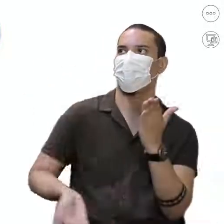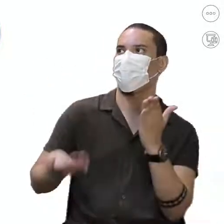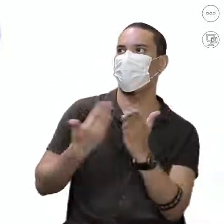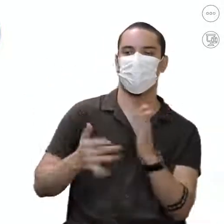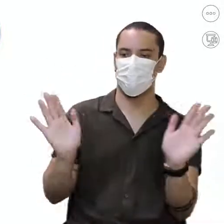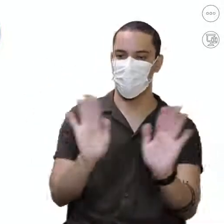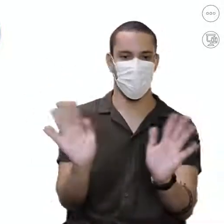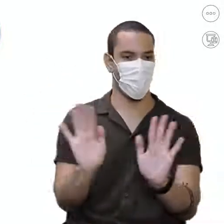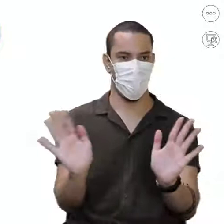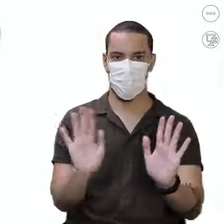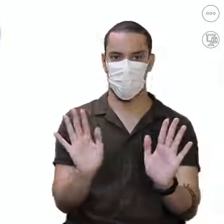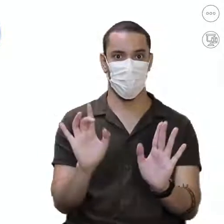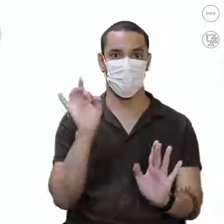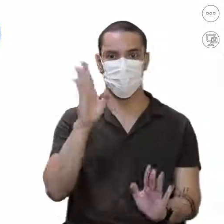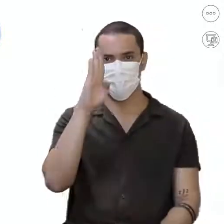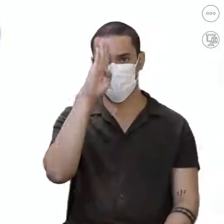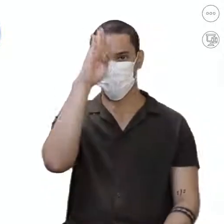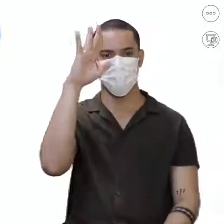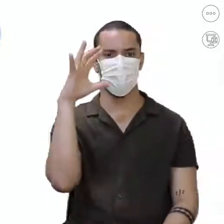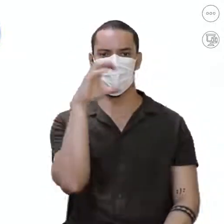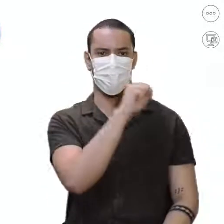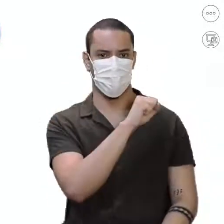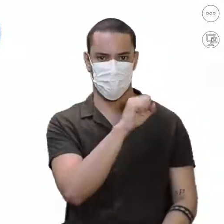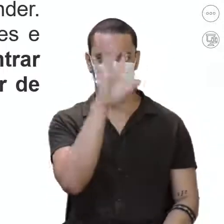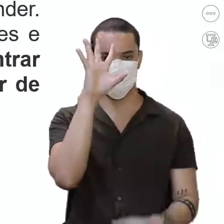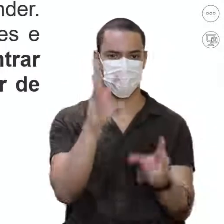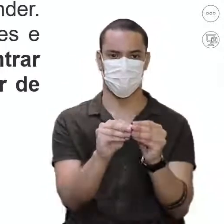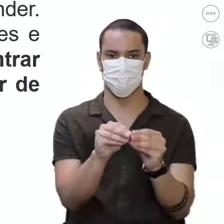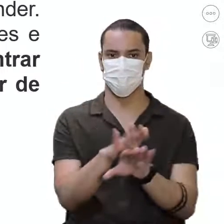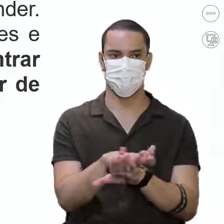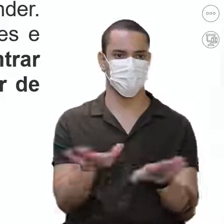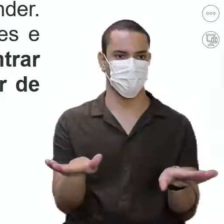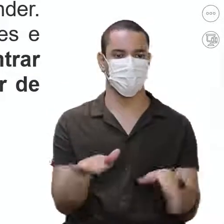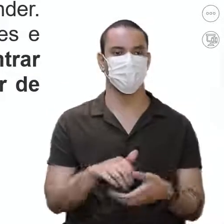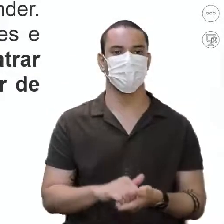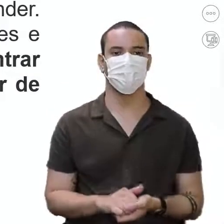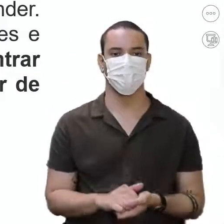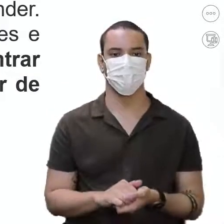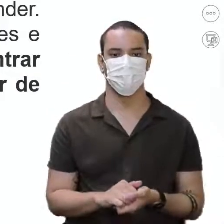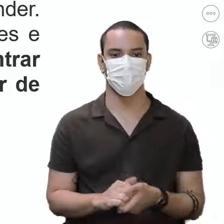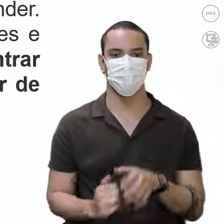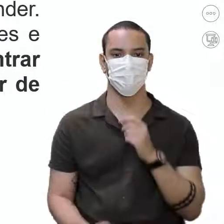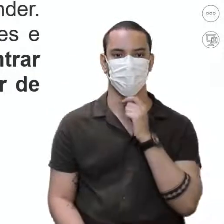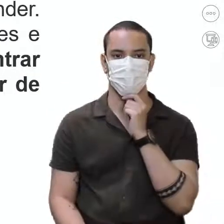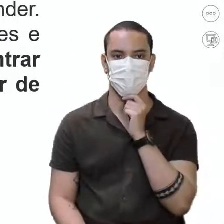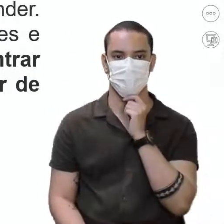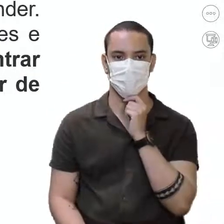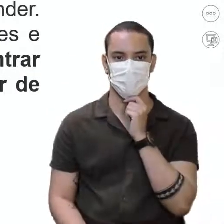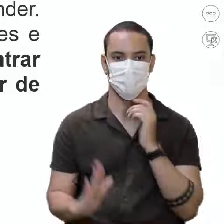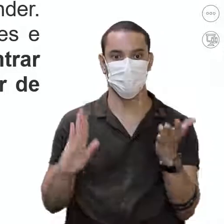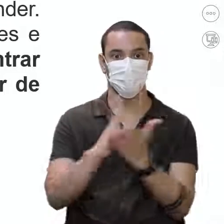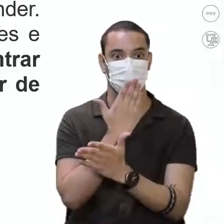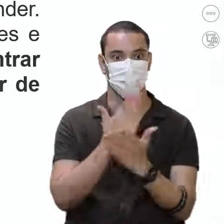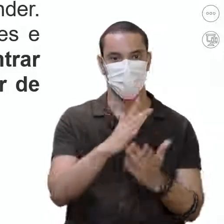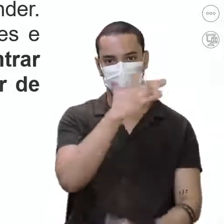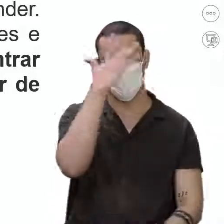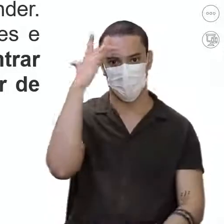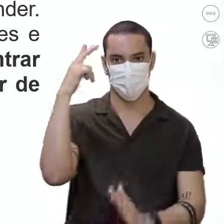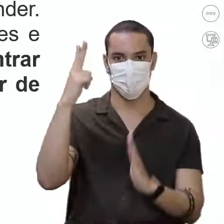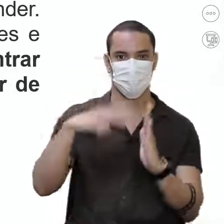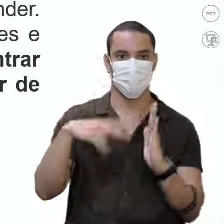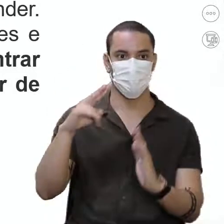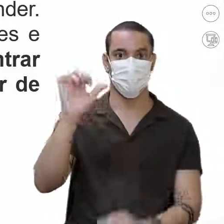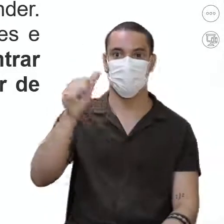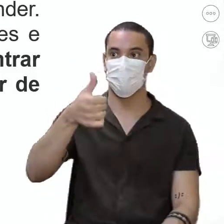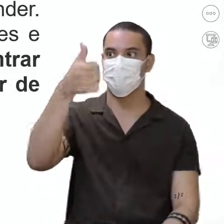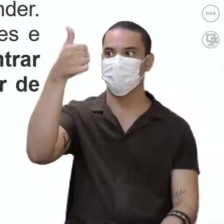a ideia central e não elementos específicos. Olha aí, algumas pessoas leem o primeiro